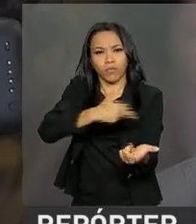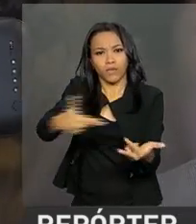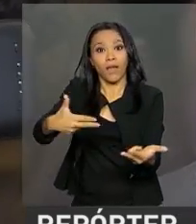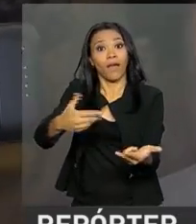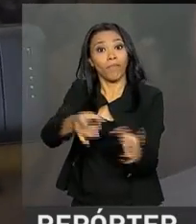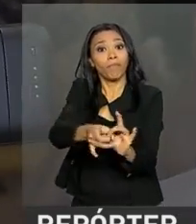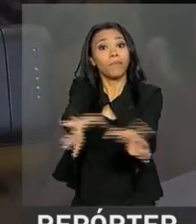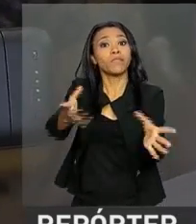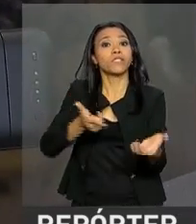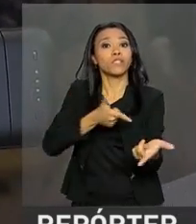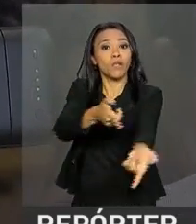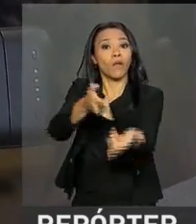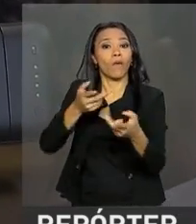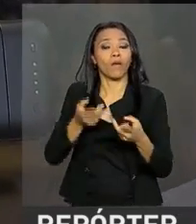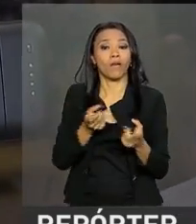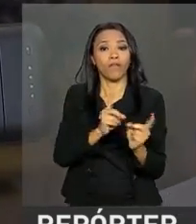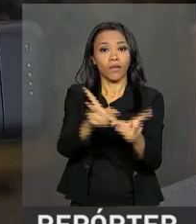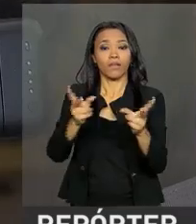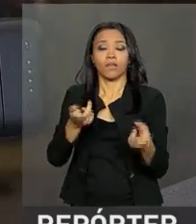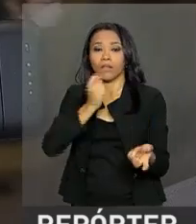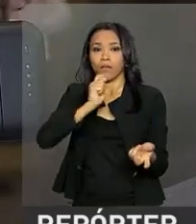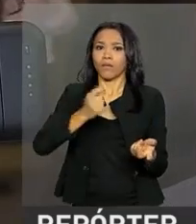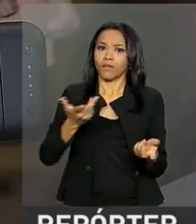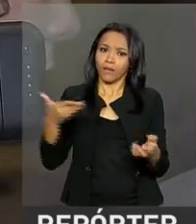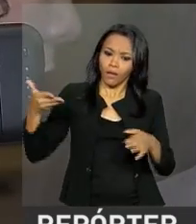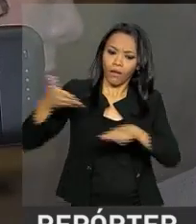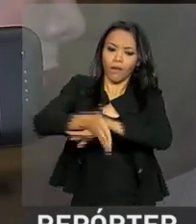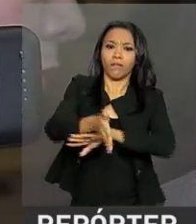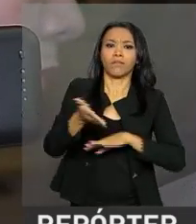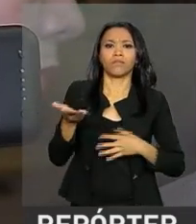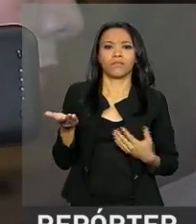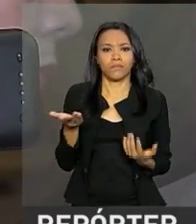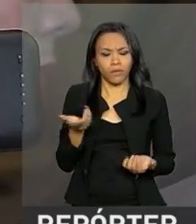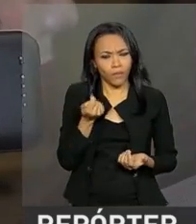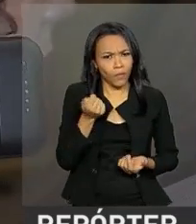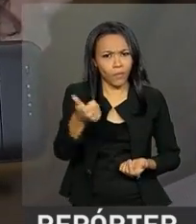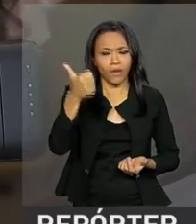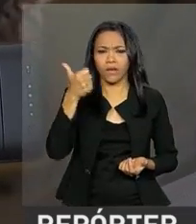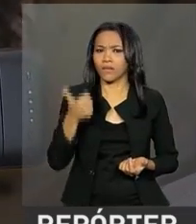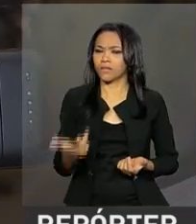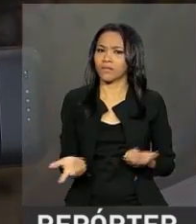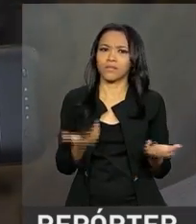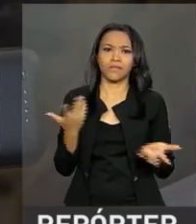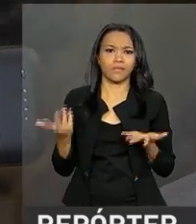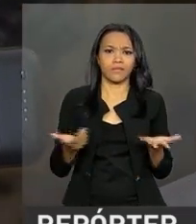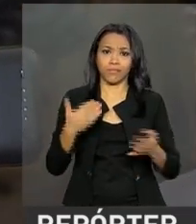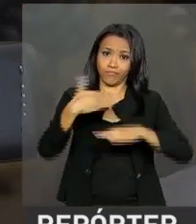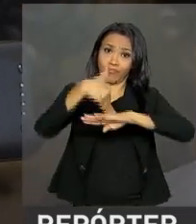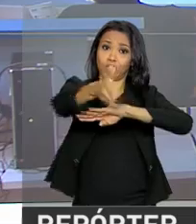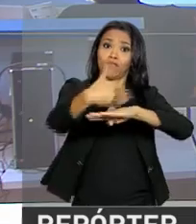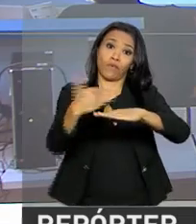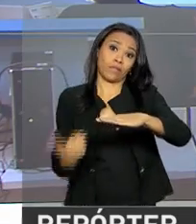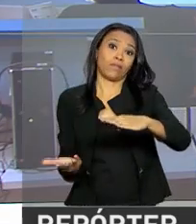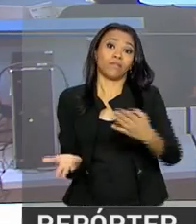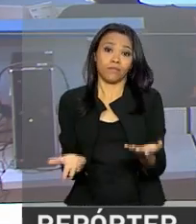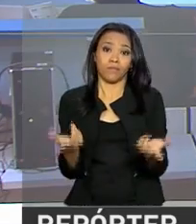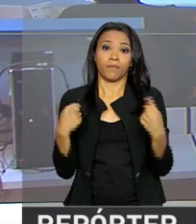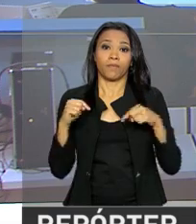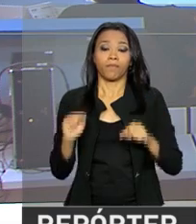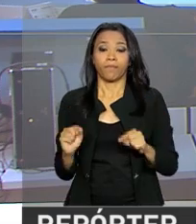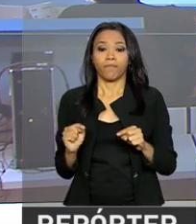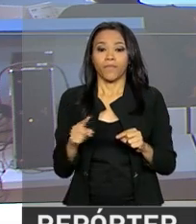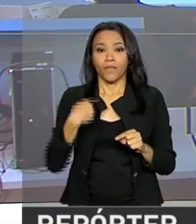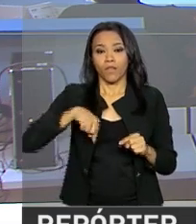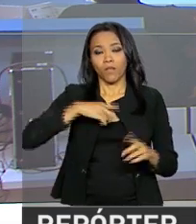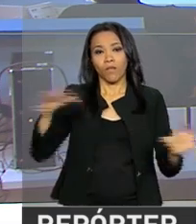armas e drogas o tráfico de armas e drogas que entram eh quase que livremente pelas nossos flos